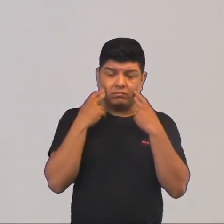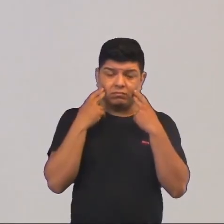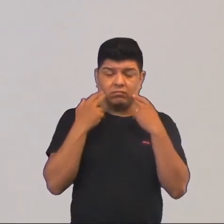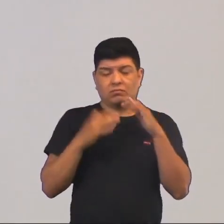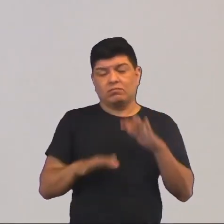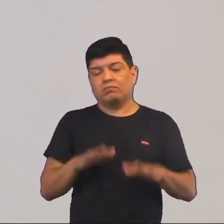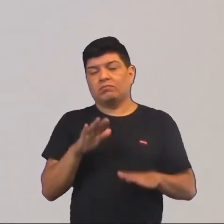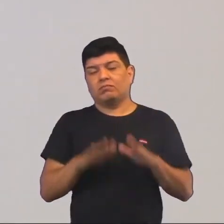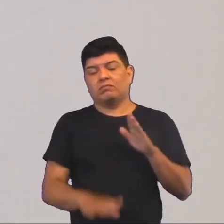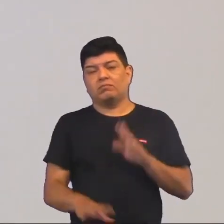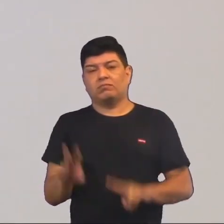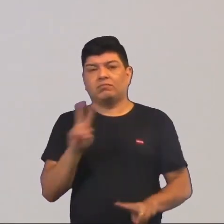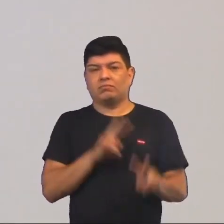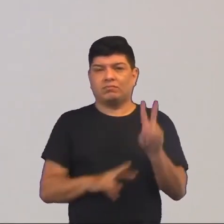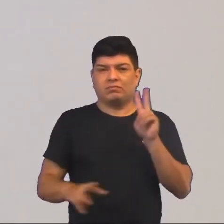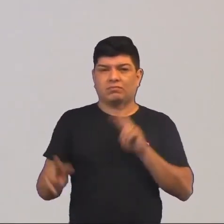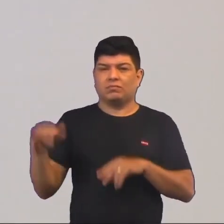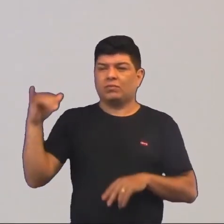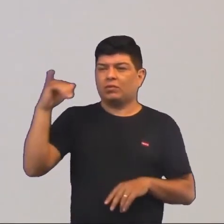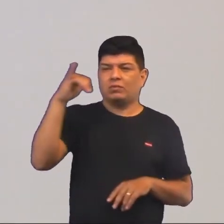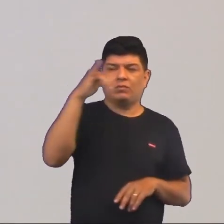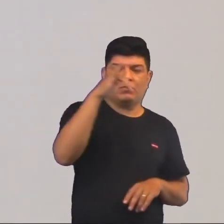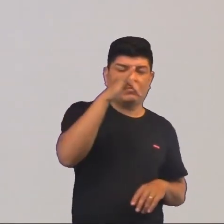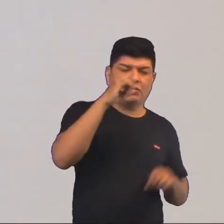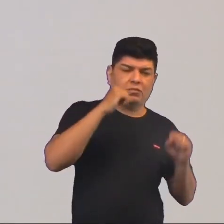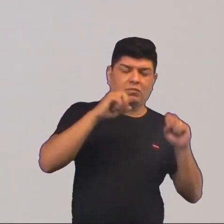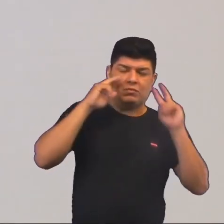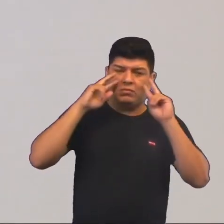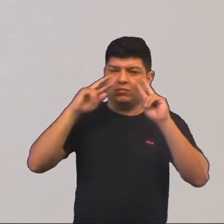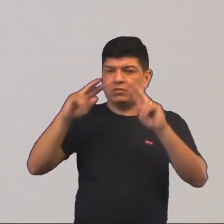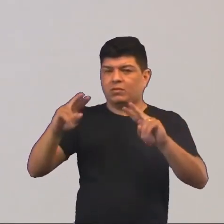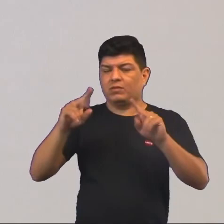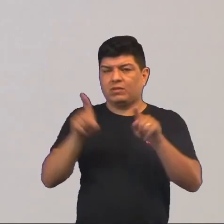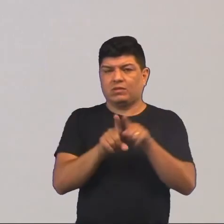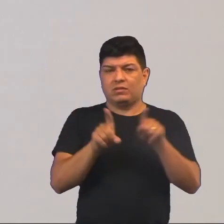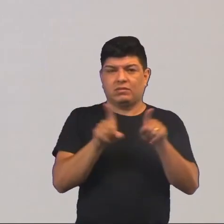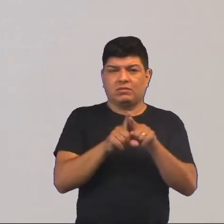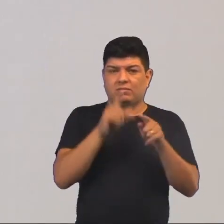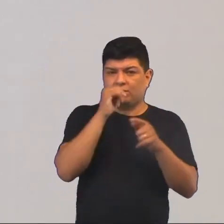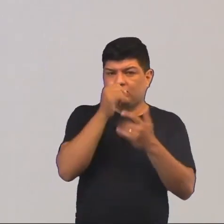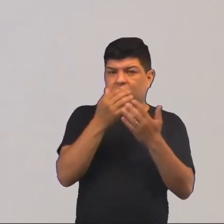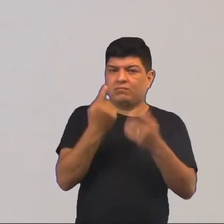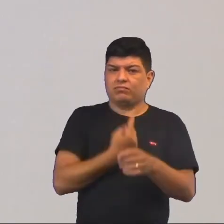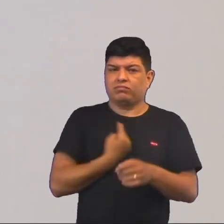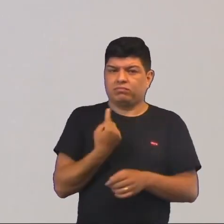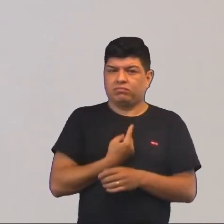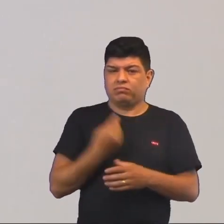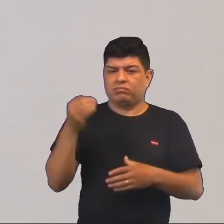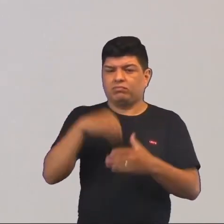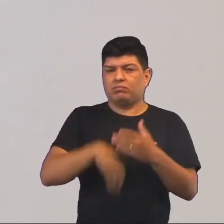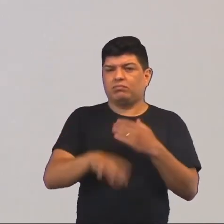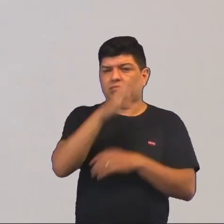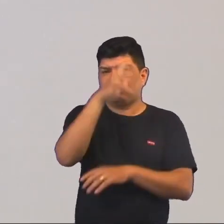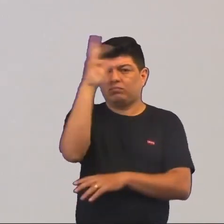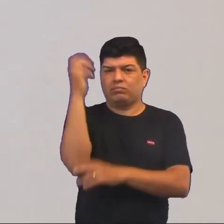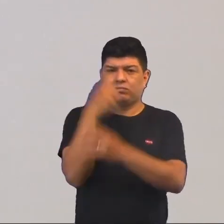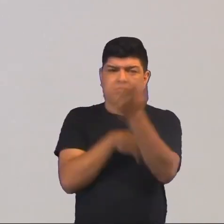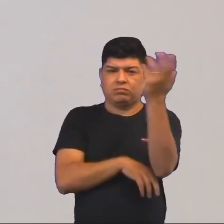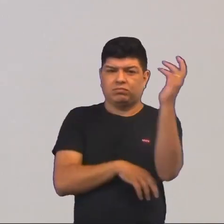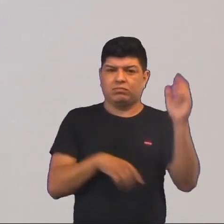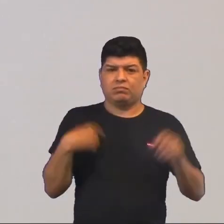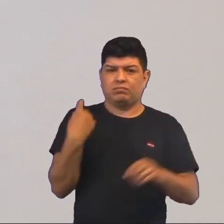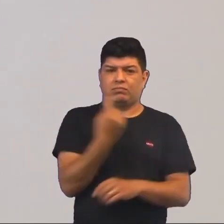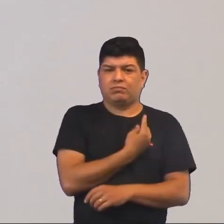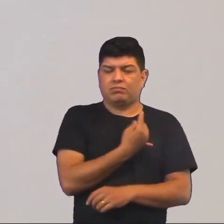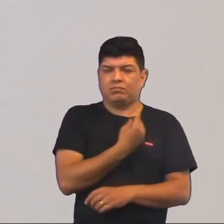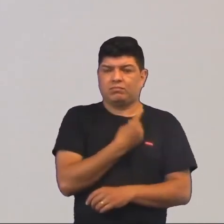às vezes você em visão aérea você pode até ver esse tipo de vegetação isolada dentro da floresta. Geralmente